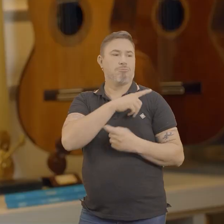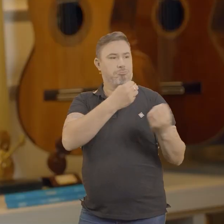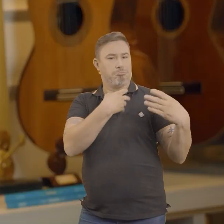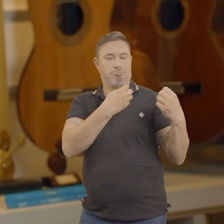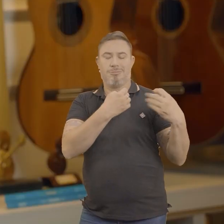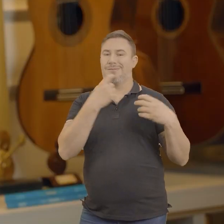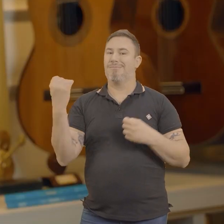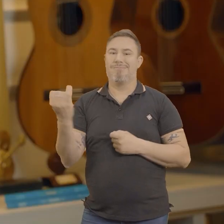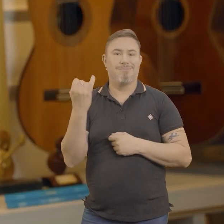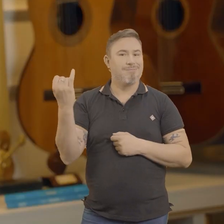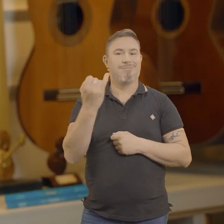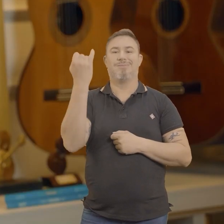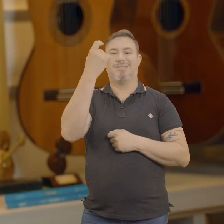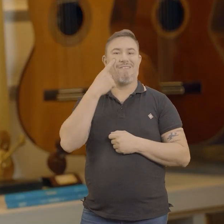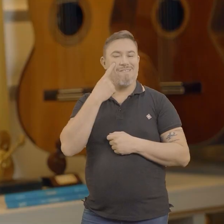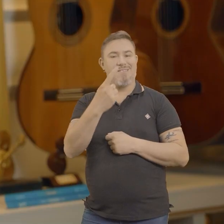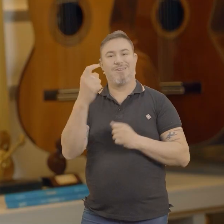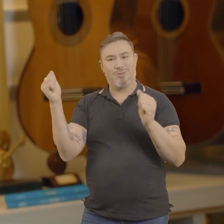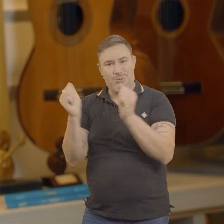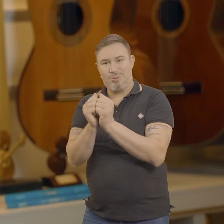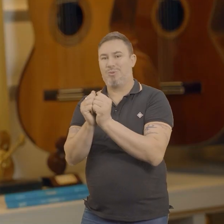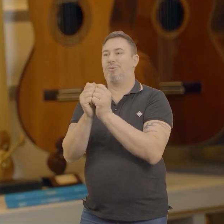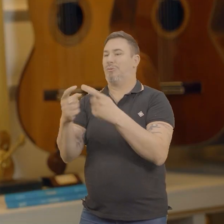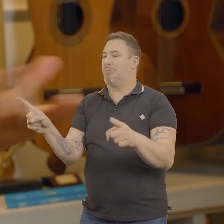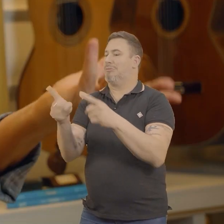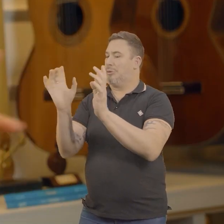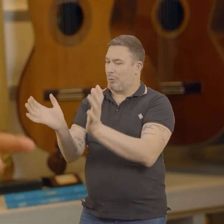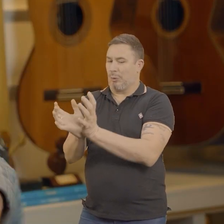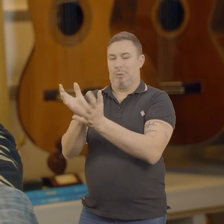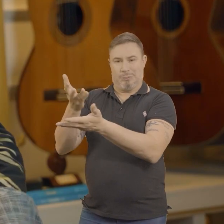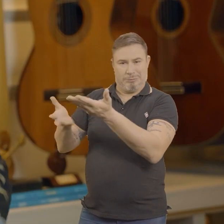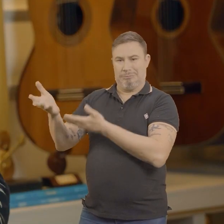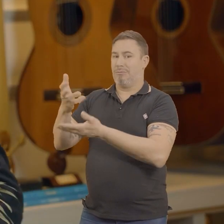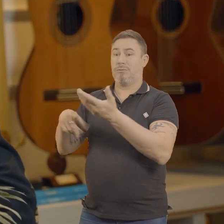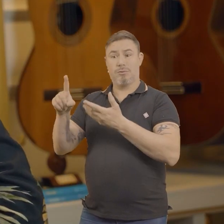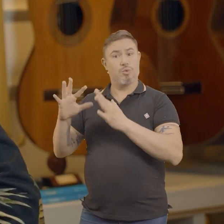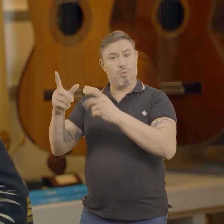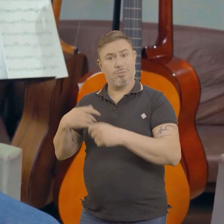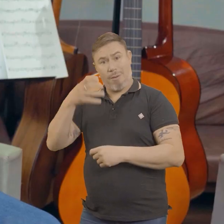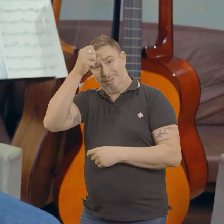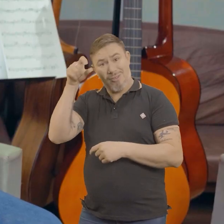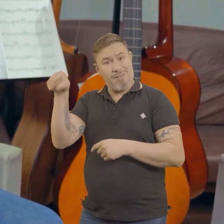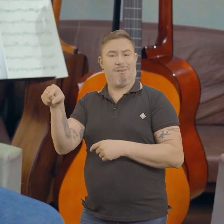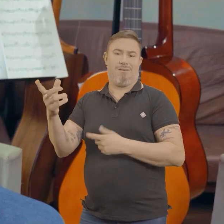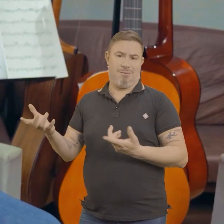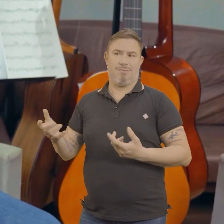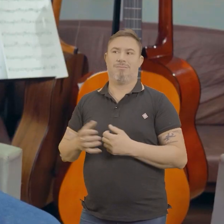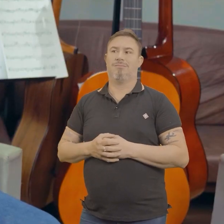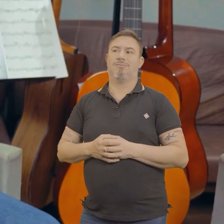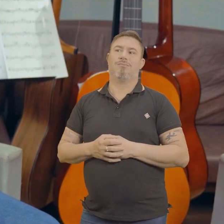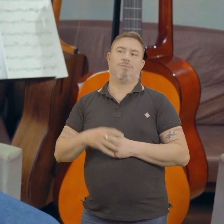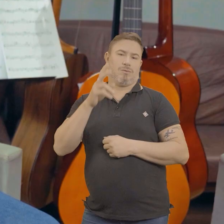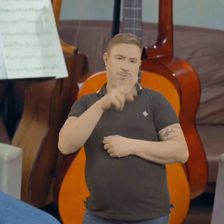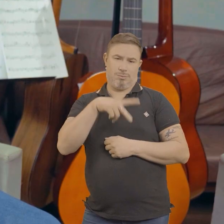muito importante eu tocar, conviver com essa orquestra, sabe? E tudo isso foi o conservatório que me passou, né? O professor Orlando Leite foi um